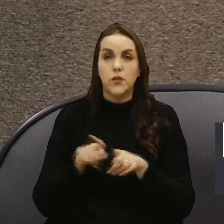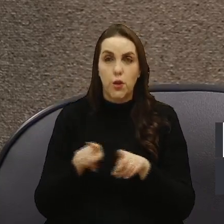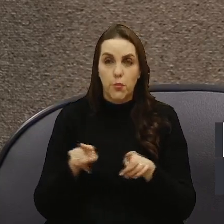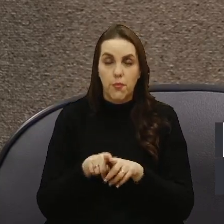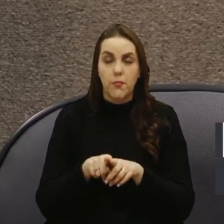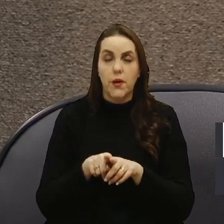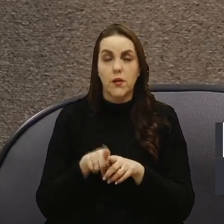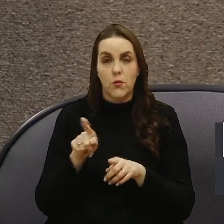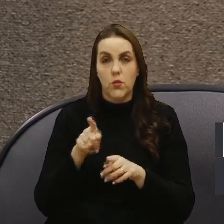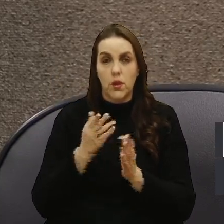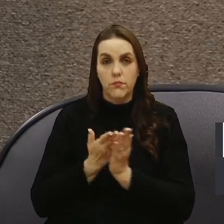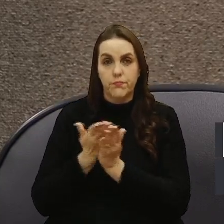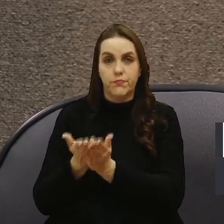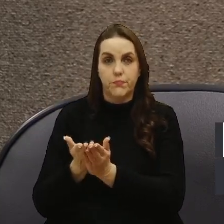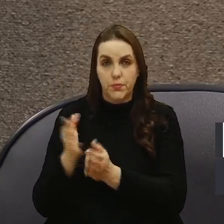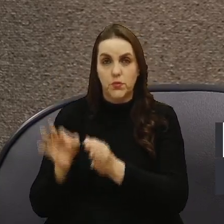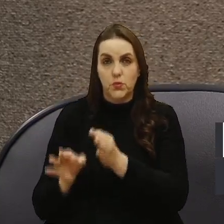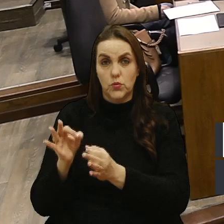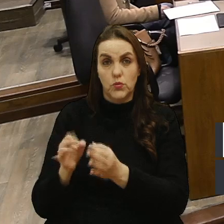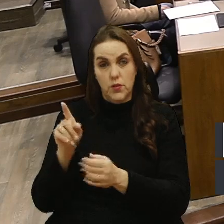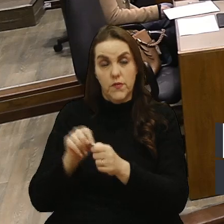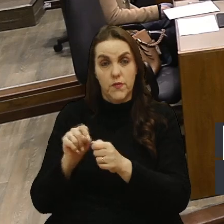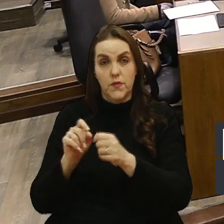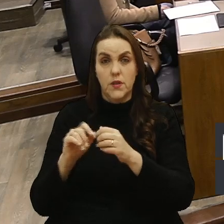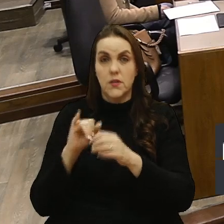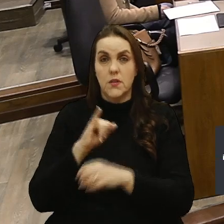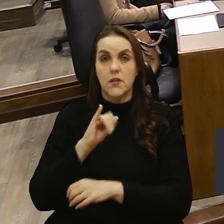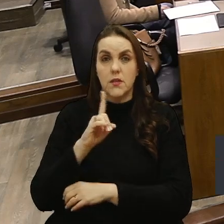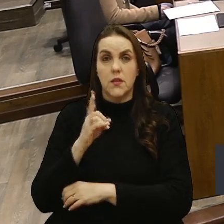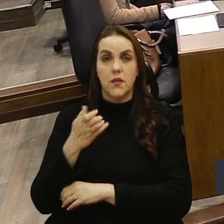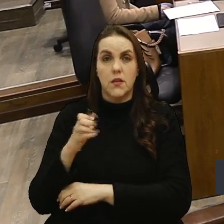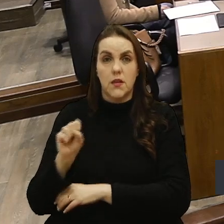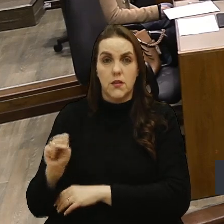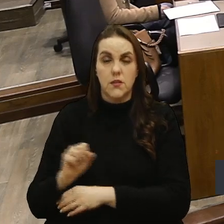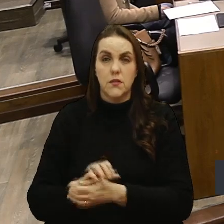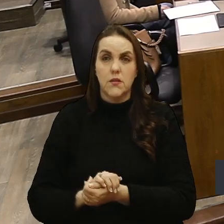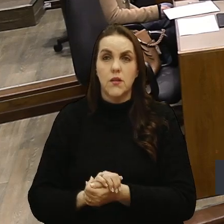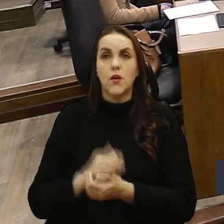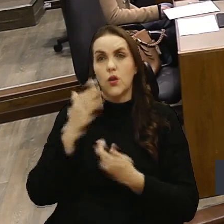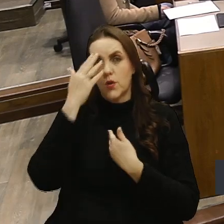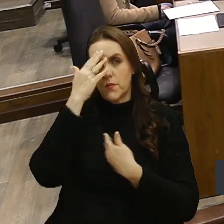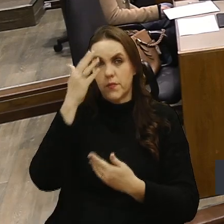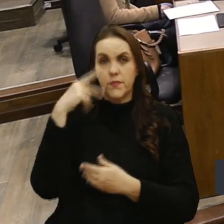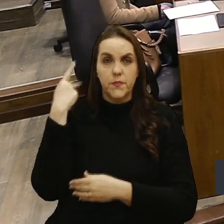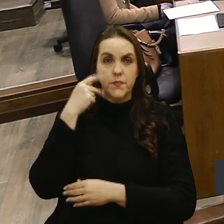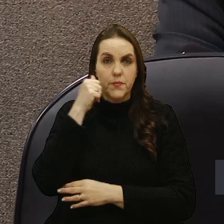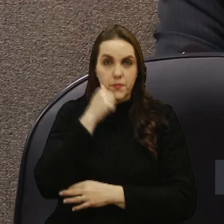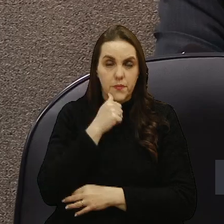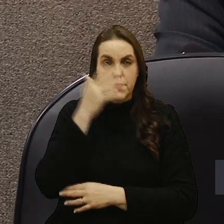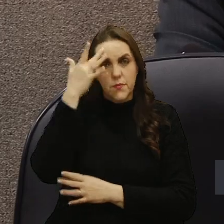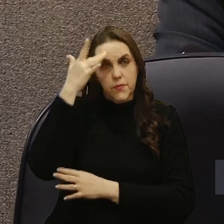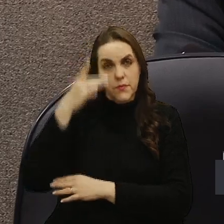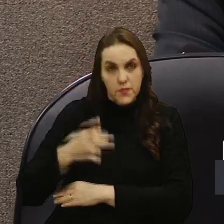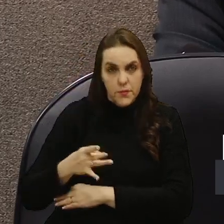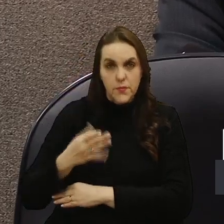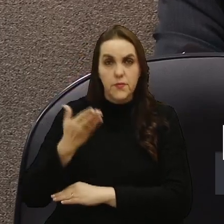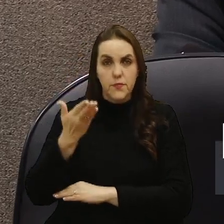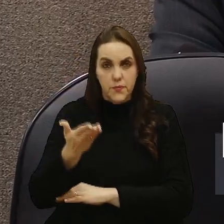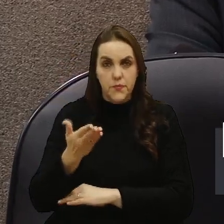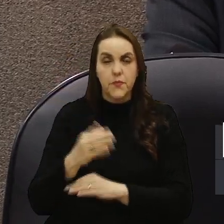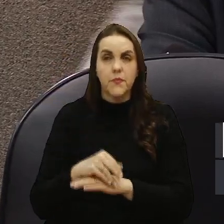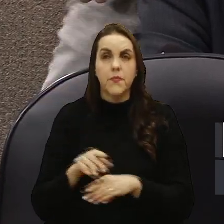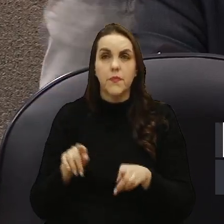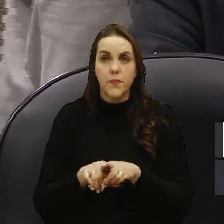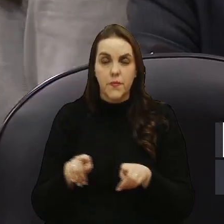que ele fez com a empresa Ideias. Obrigado, vereadora. Eu compreendo a Vossa Excelência, entendo da